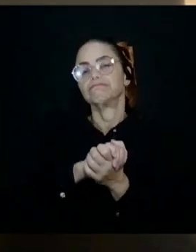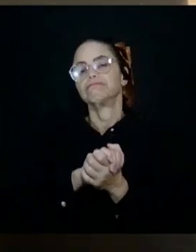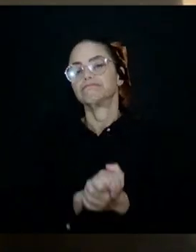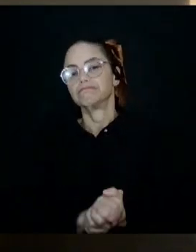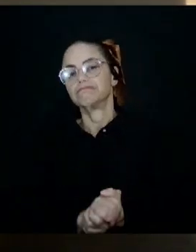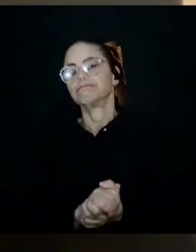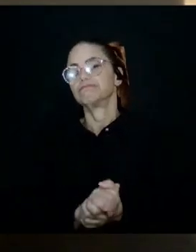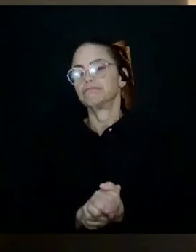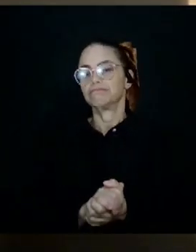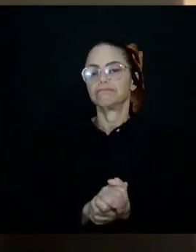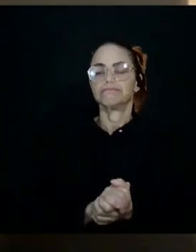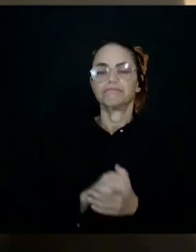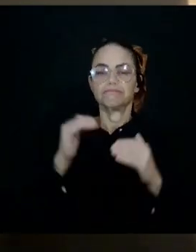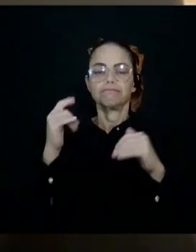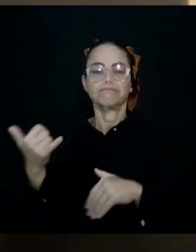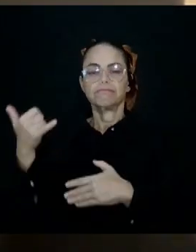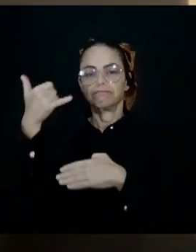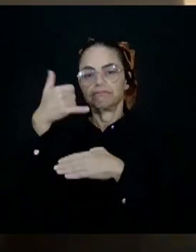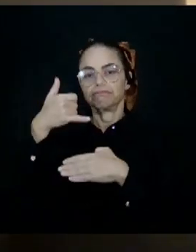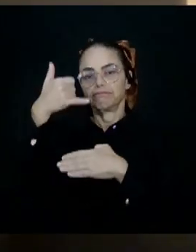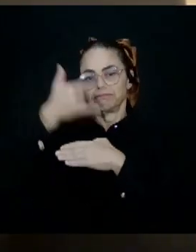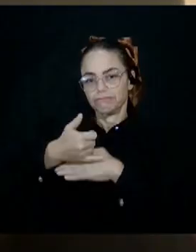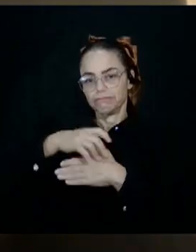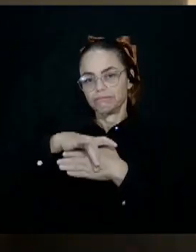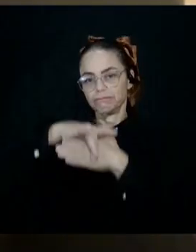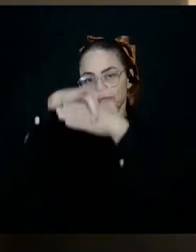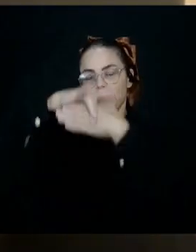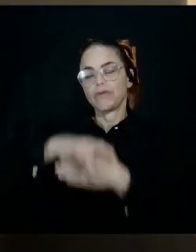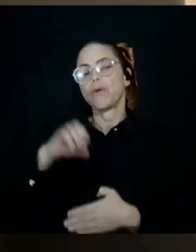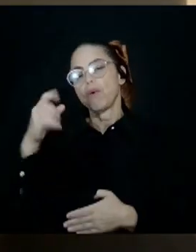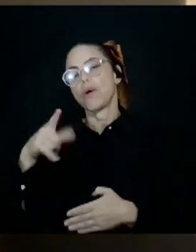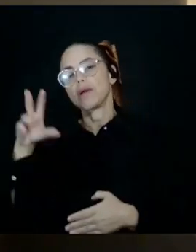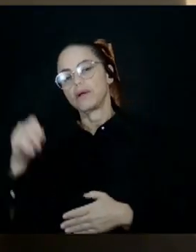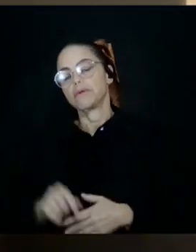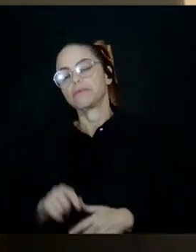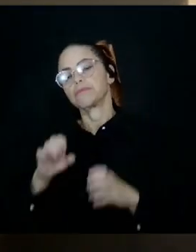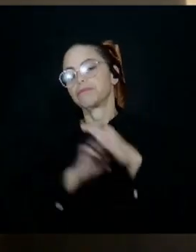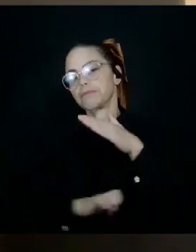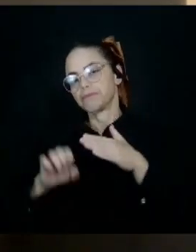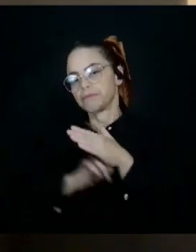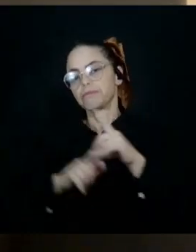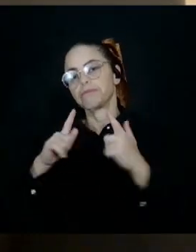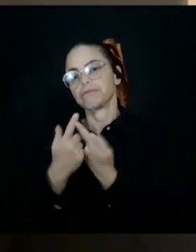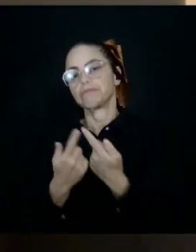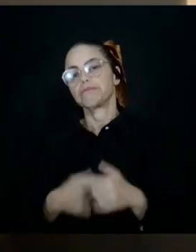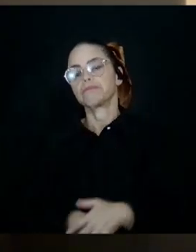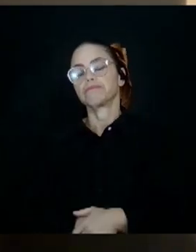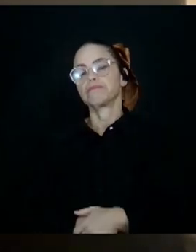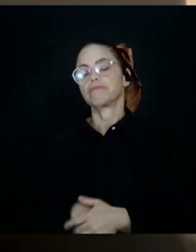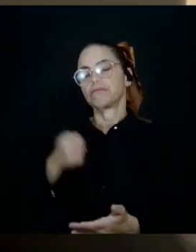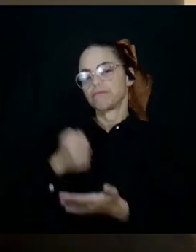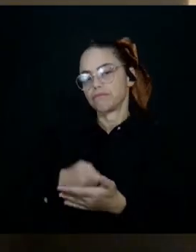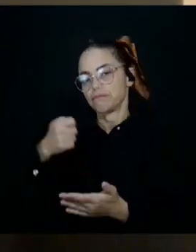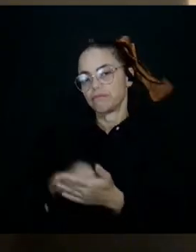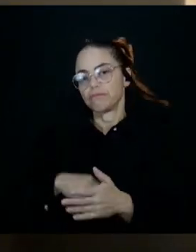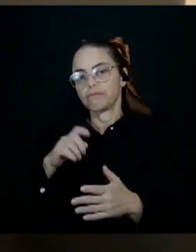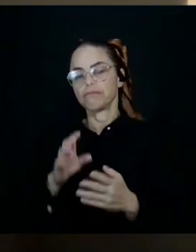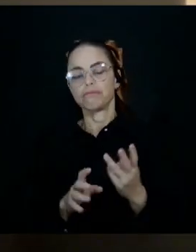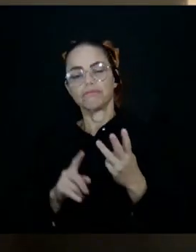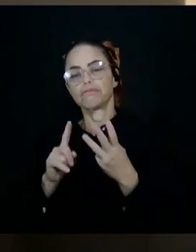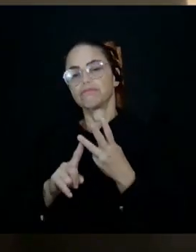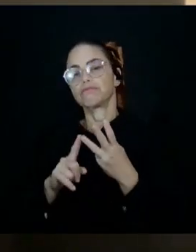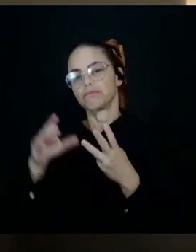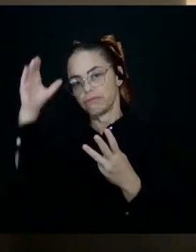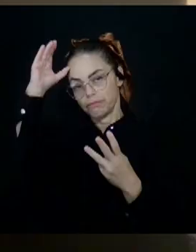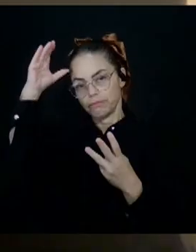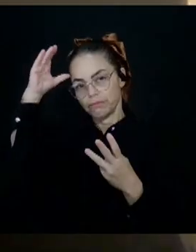chefe ou não, né, de uma empresa, de um grupo. Então, o homem tem essa obrigação. E a terceira é a consciência, né, e